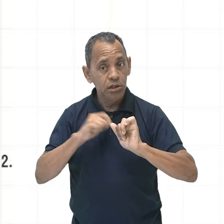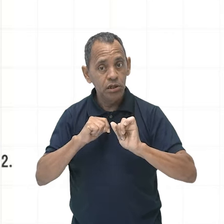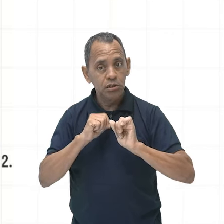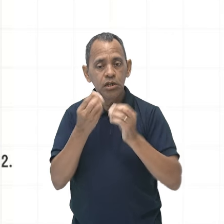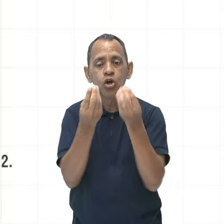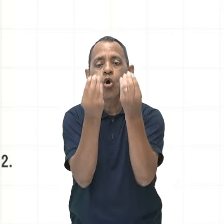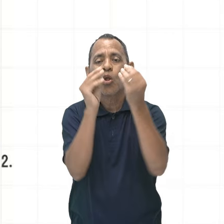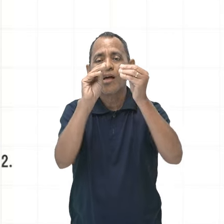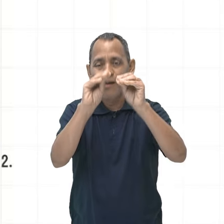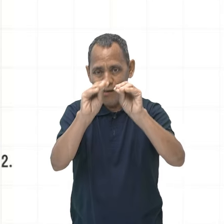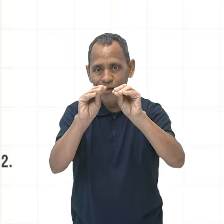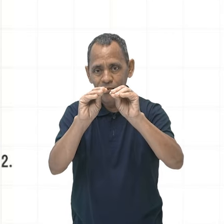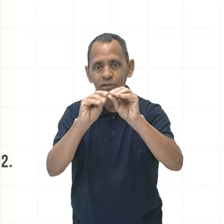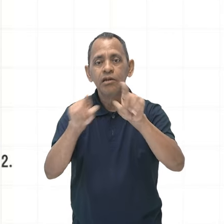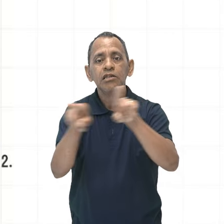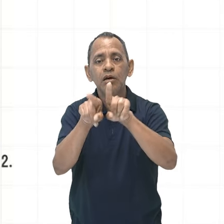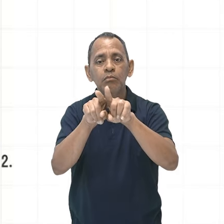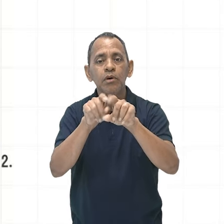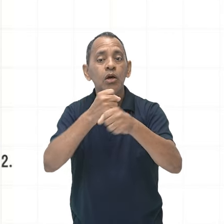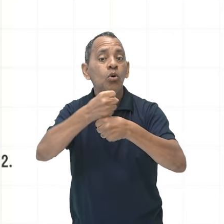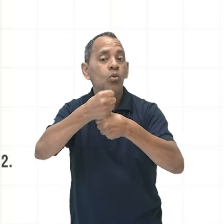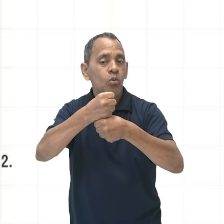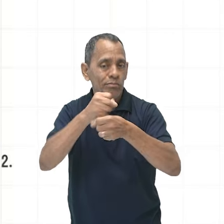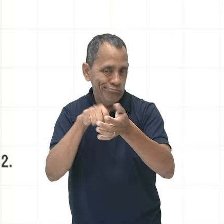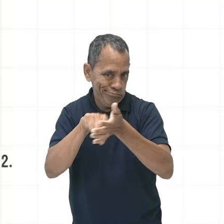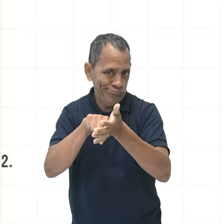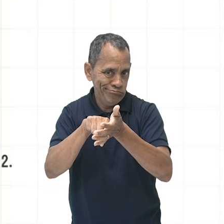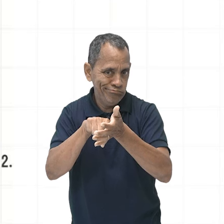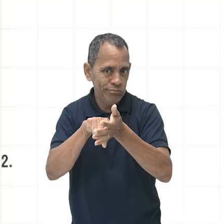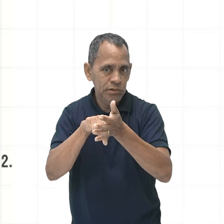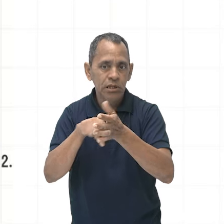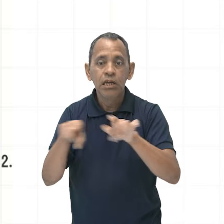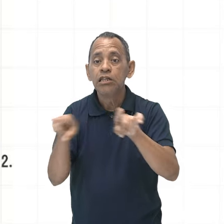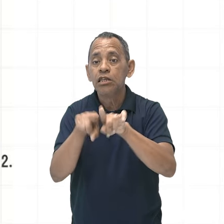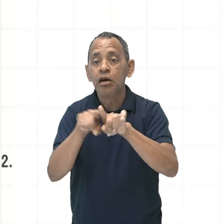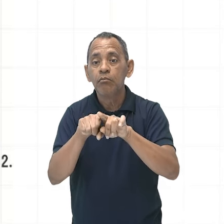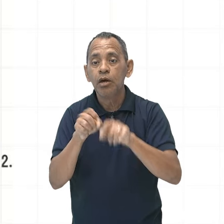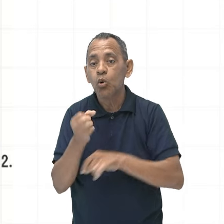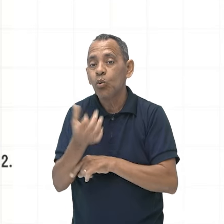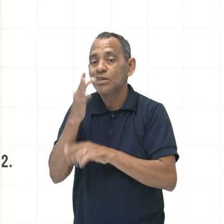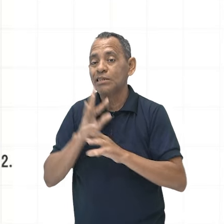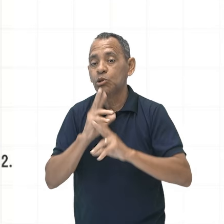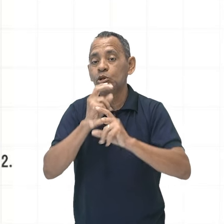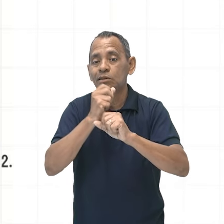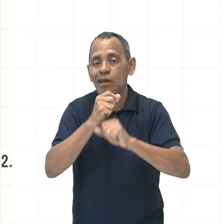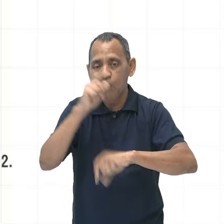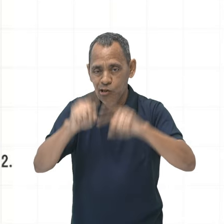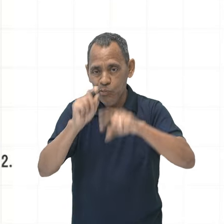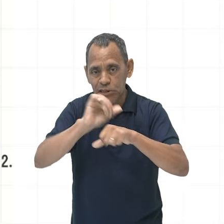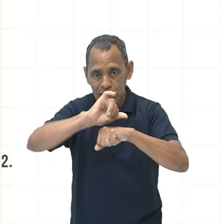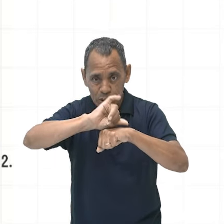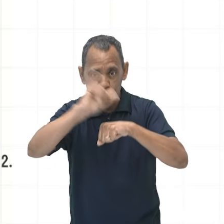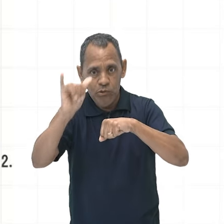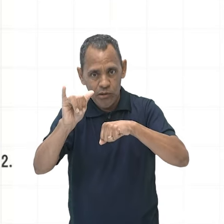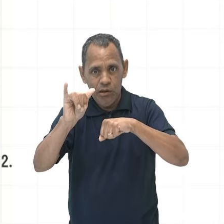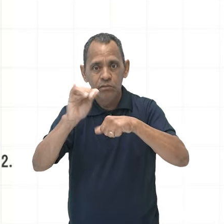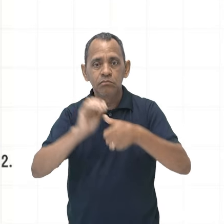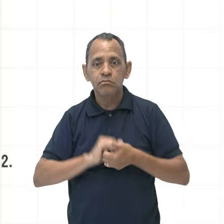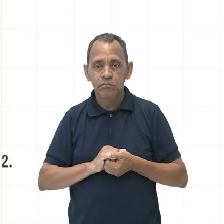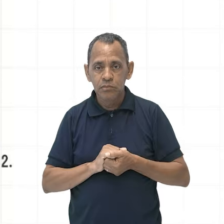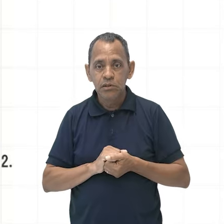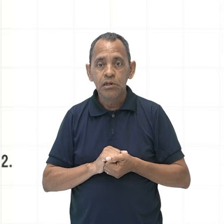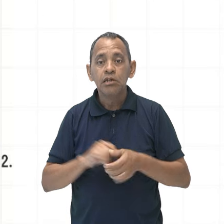o ano da pesquisa, né? Poderia também ter a quantidade total de produtos exportados, para que,